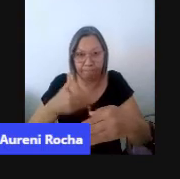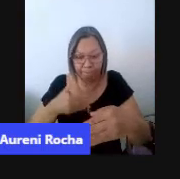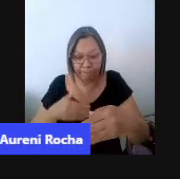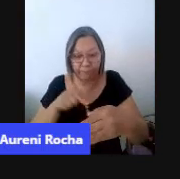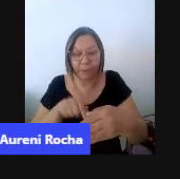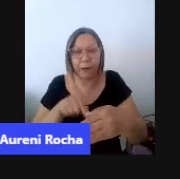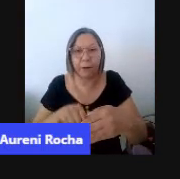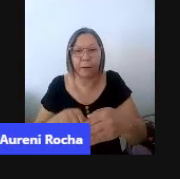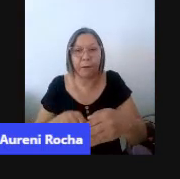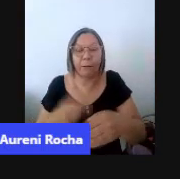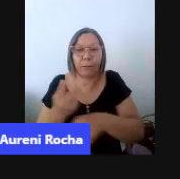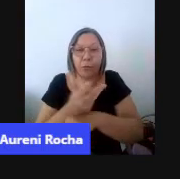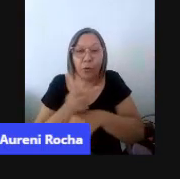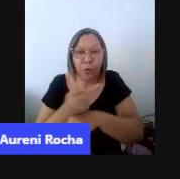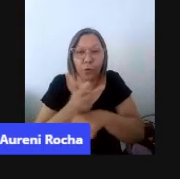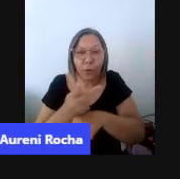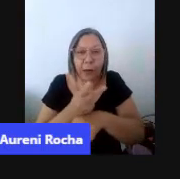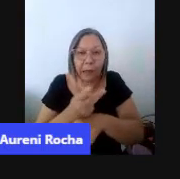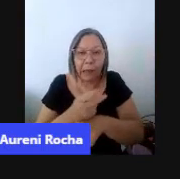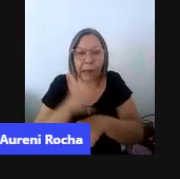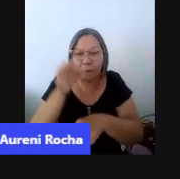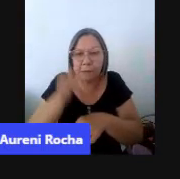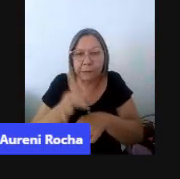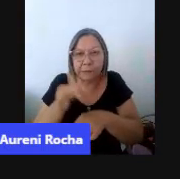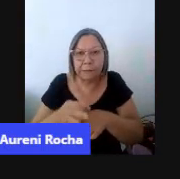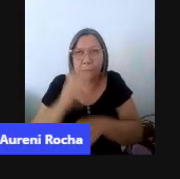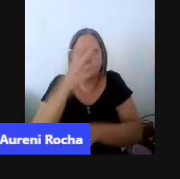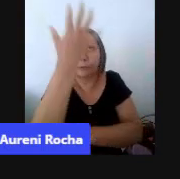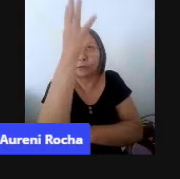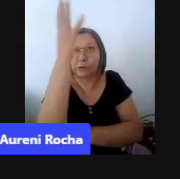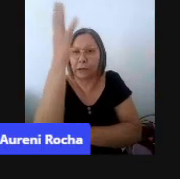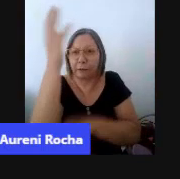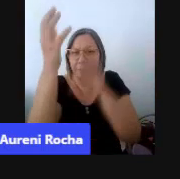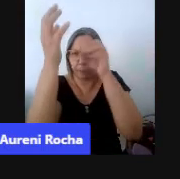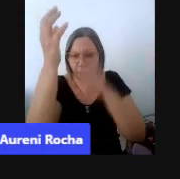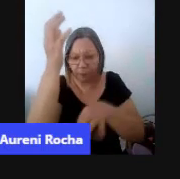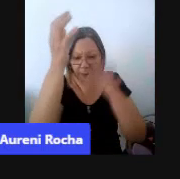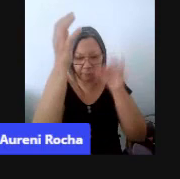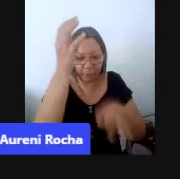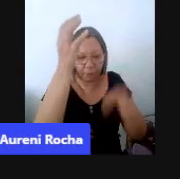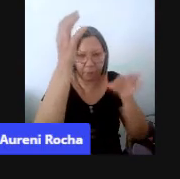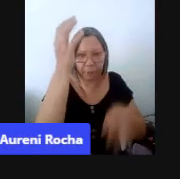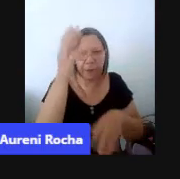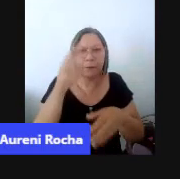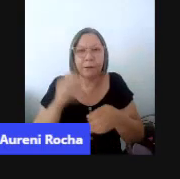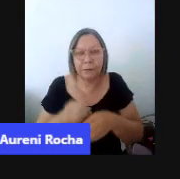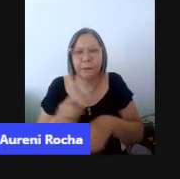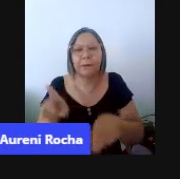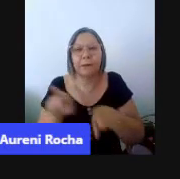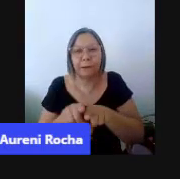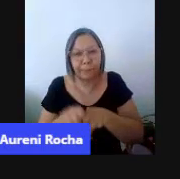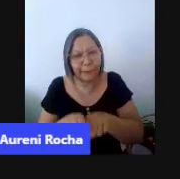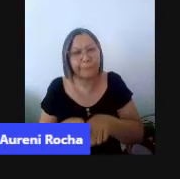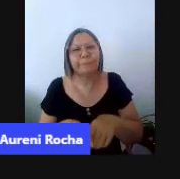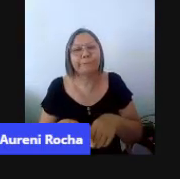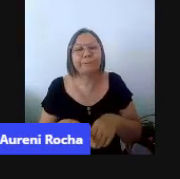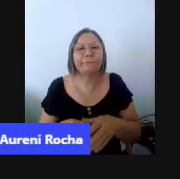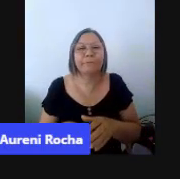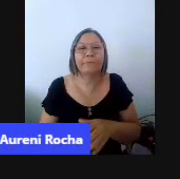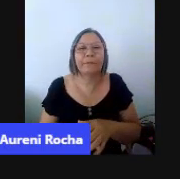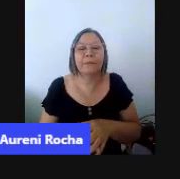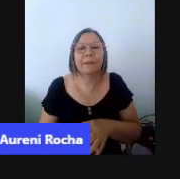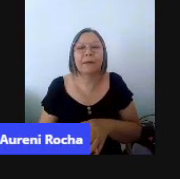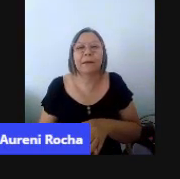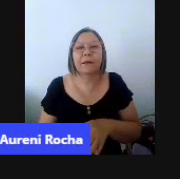invertebrados, sementes de frutas que caem, que se mobilizam nesse lugar, ou simplesmente como um lugar para descanso. Então, realmente,